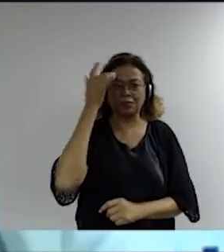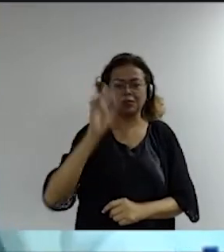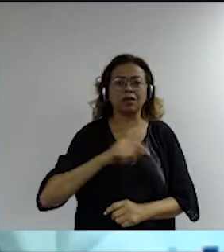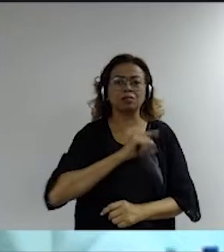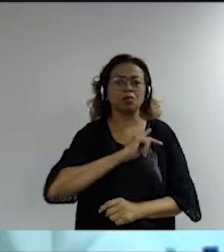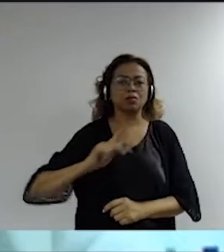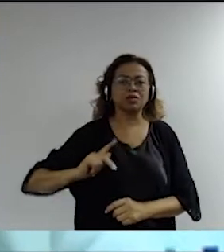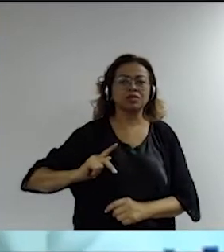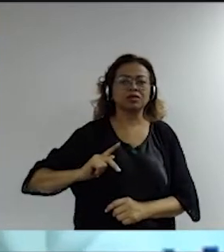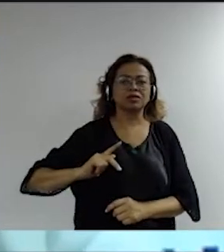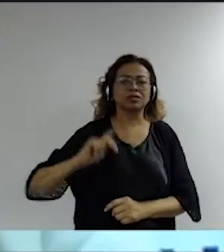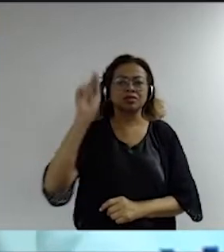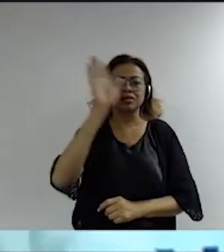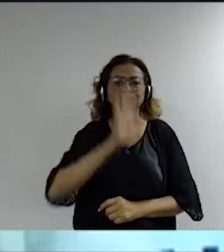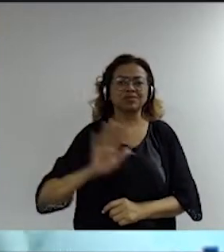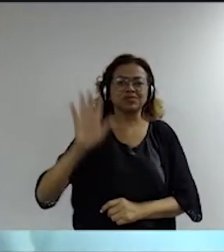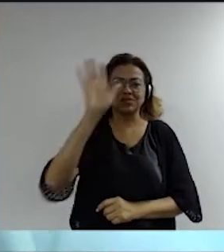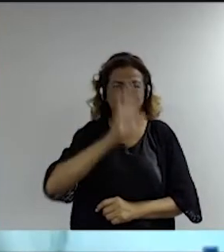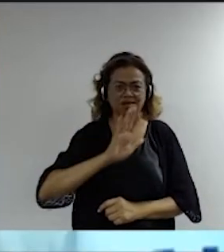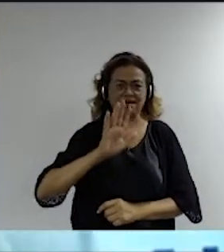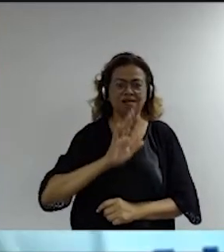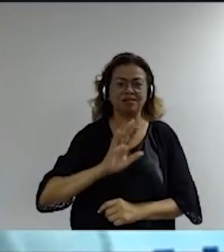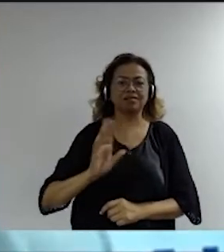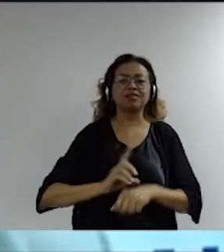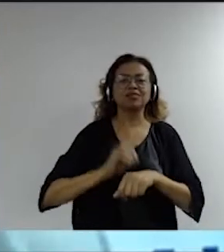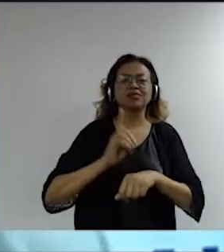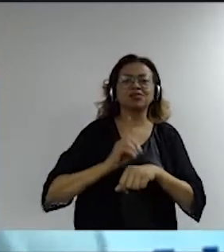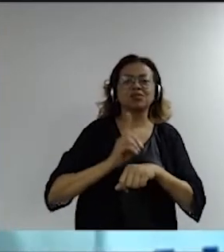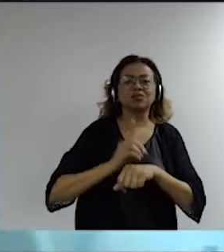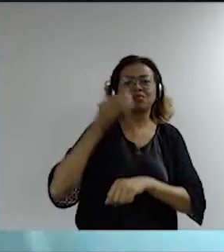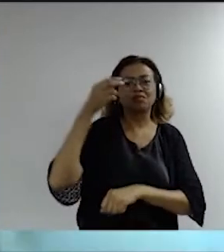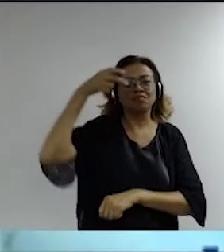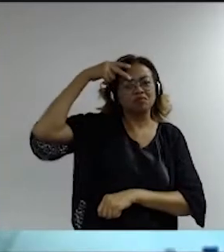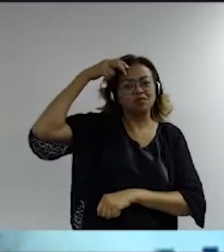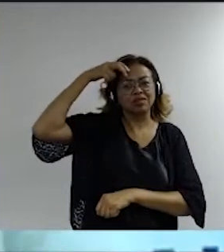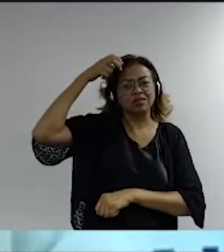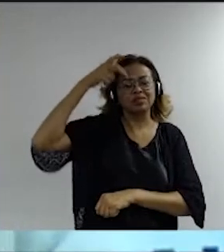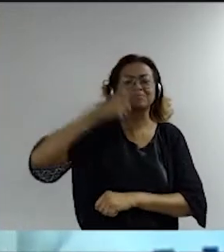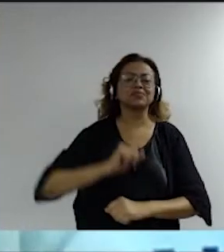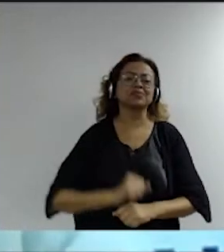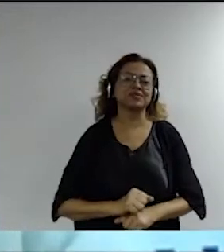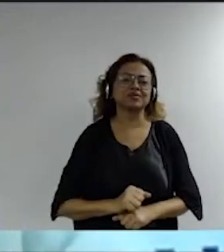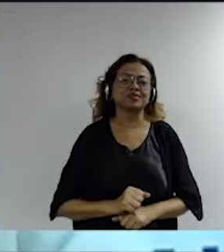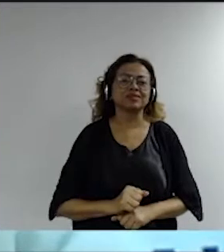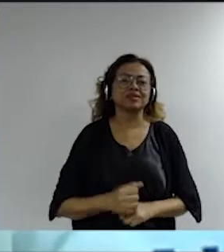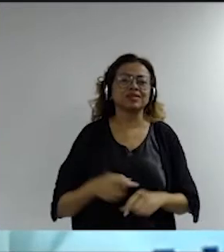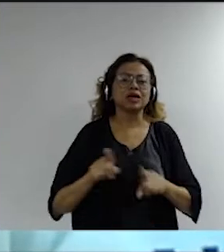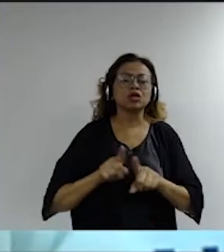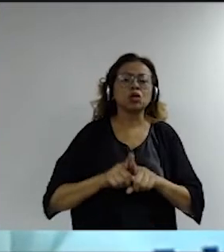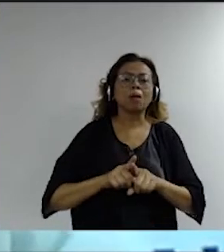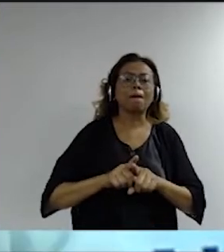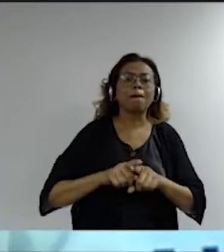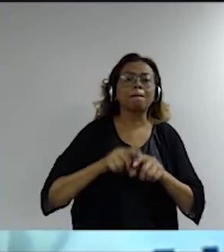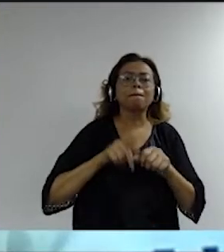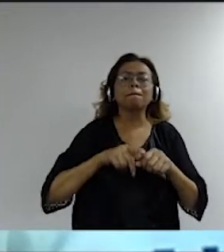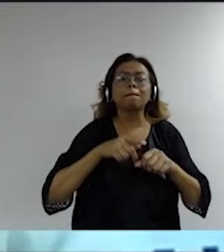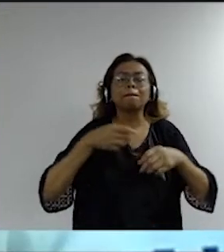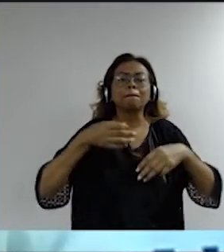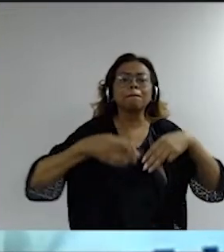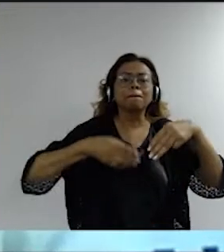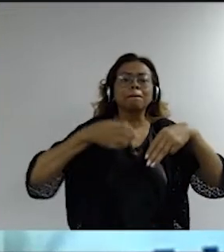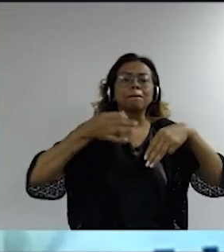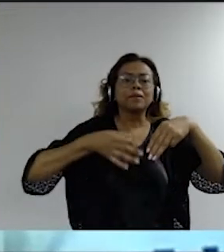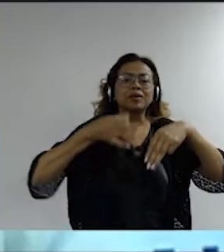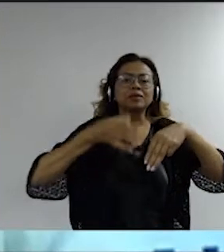presidente nacional da OAB, Dr. Felipe Santa Cruz, o presidente do Superior Tribunal de